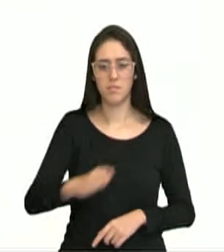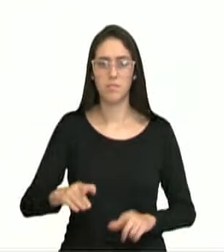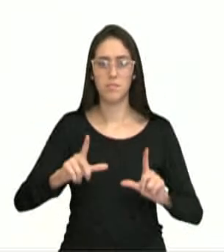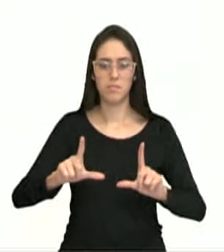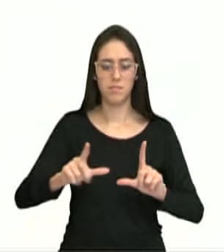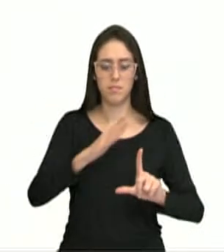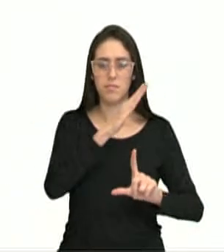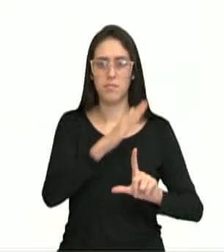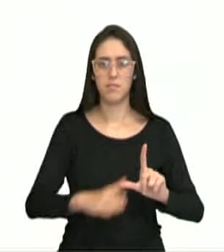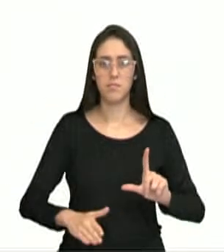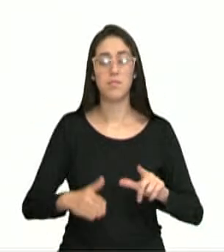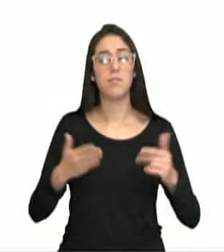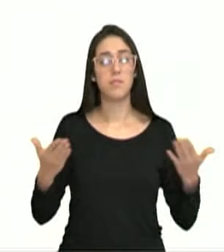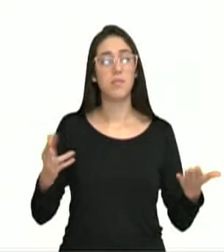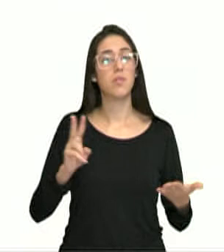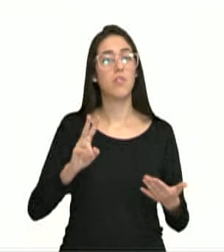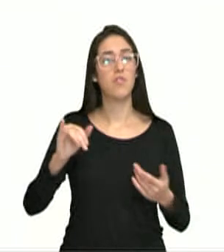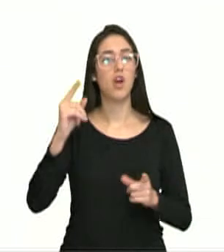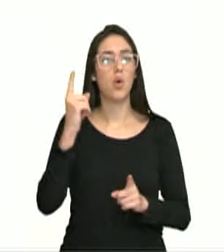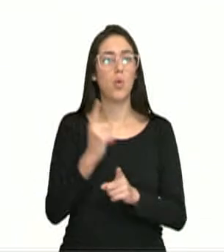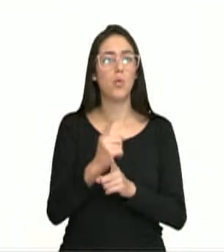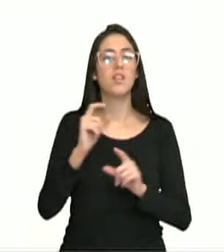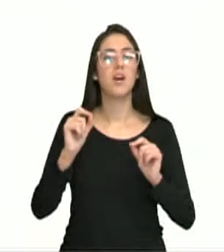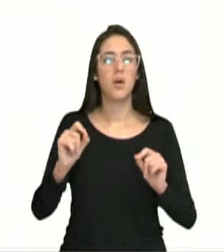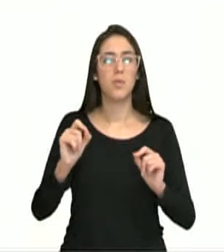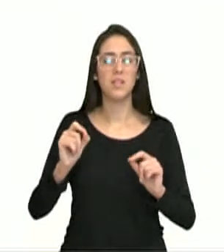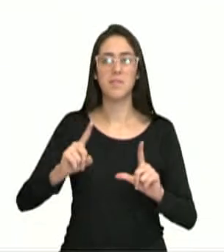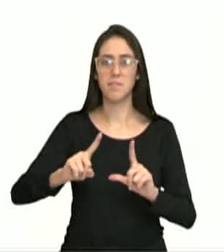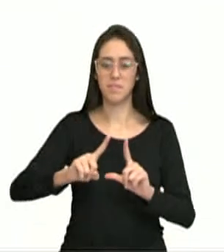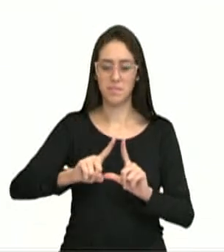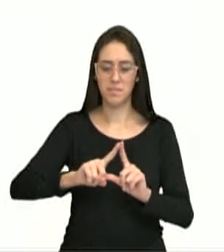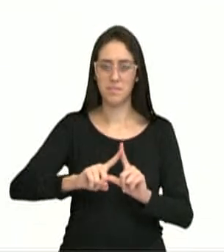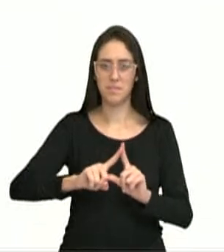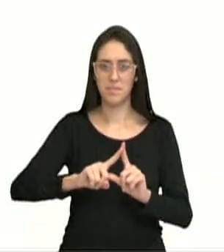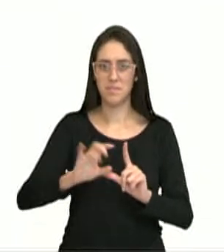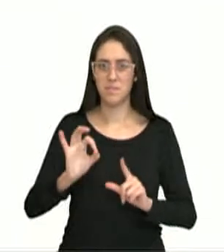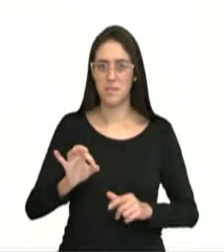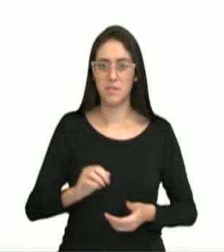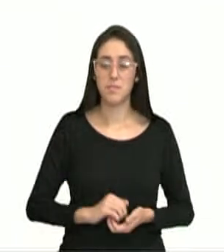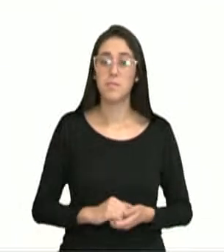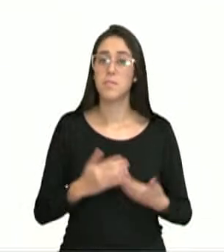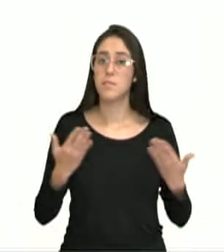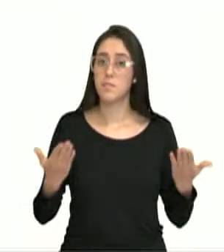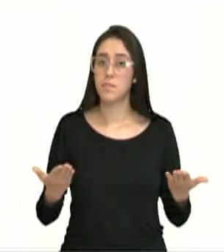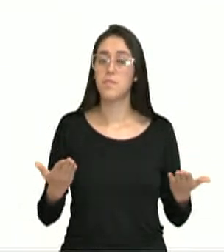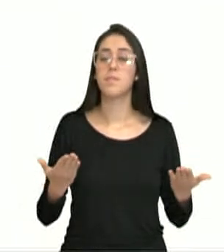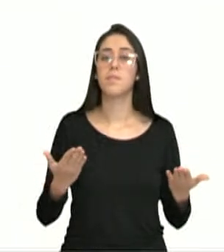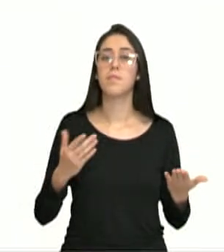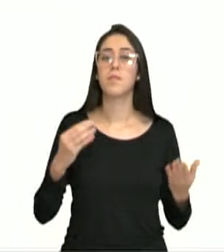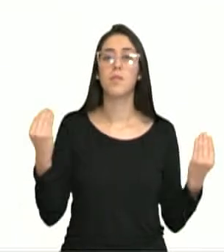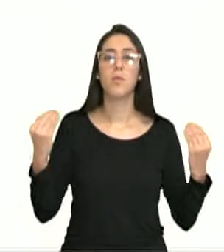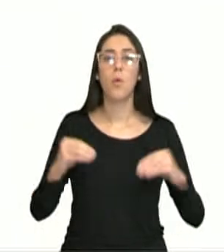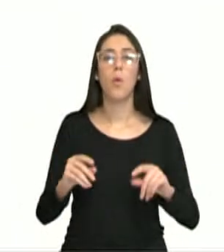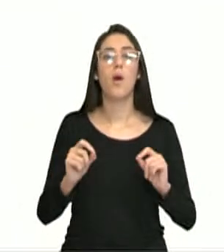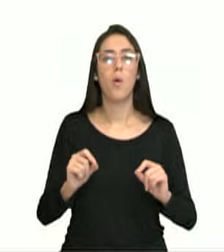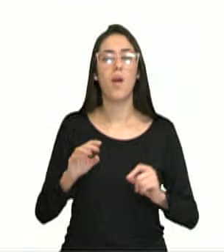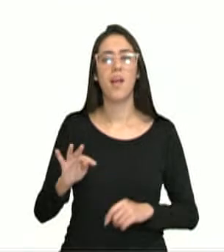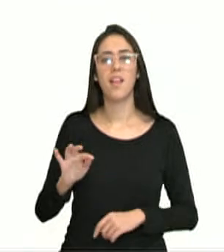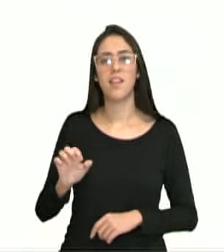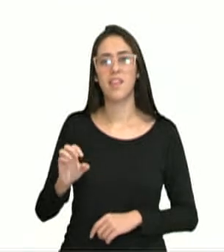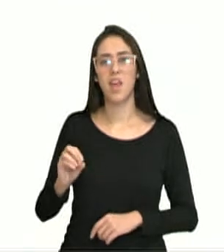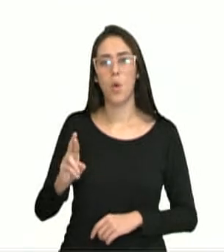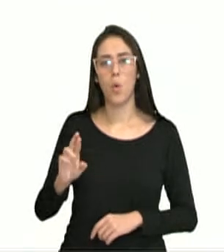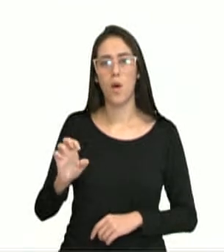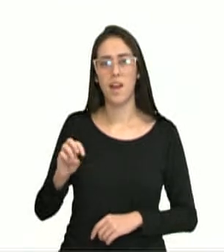quadrado. E assim nós vamos obter um triângulo retângulo. Então, basta eu aplicar o teorema de Pitágoras. Então, lembre-se que